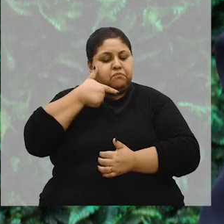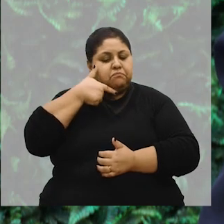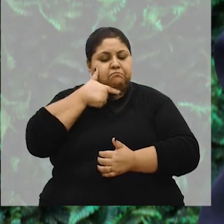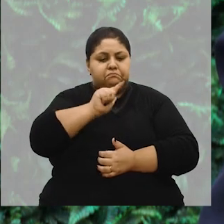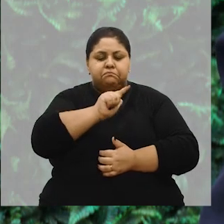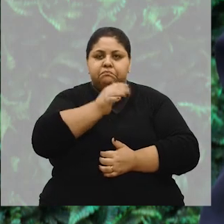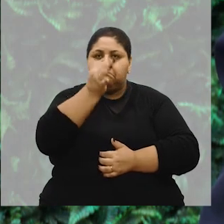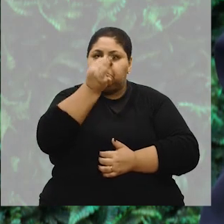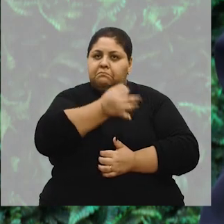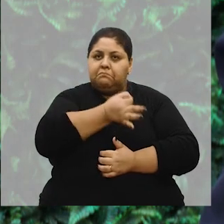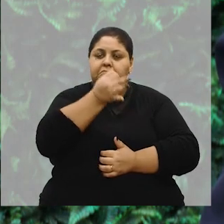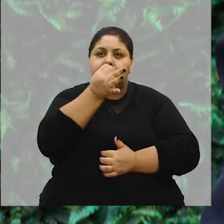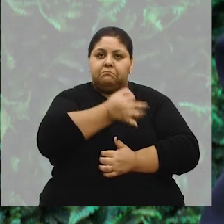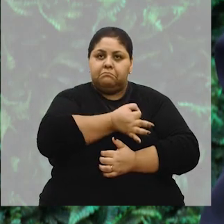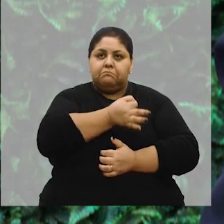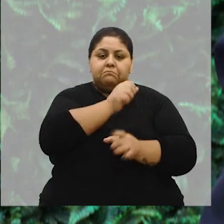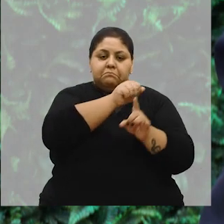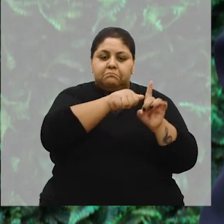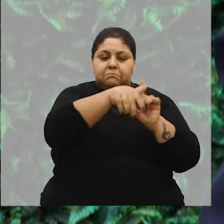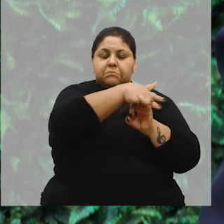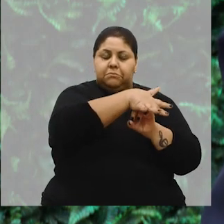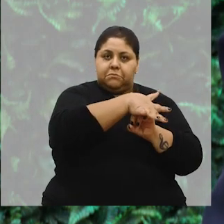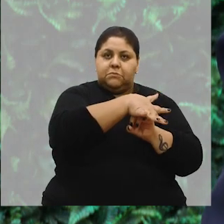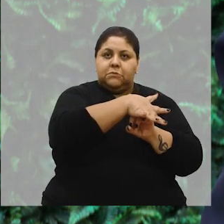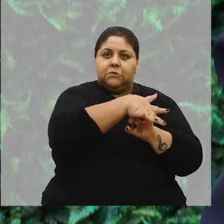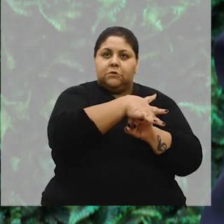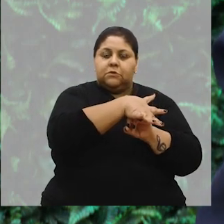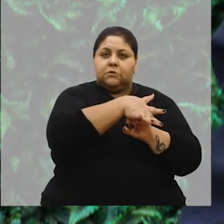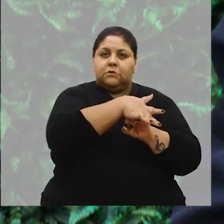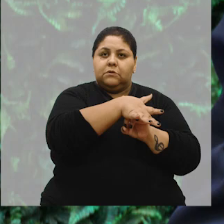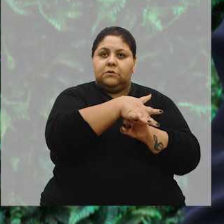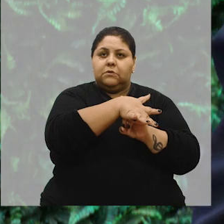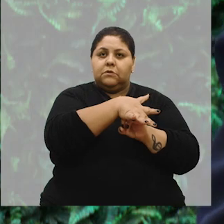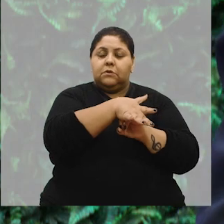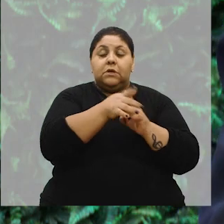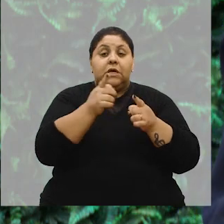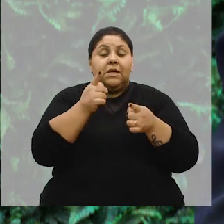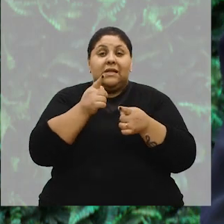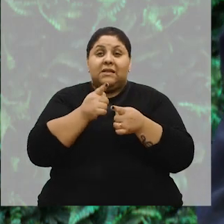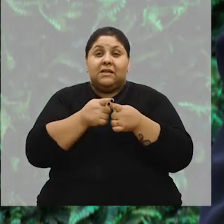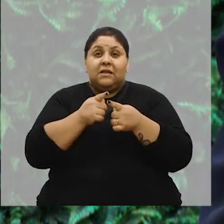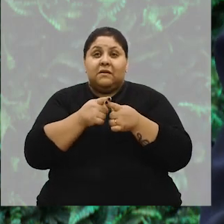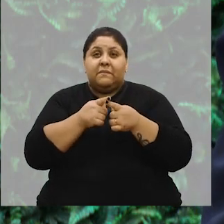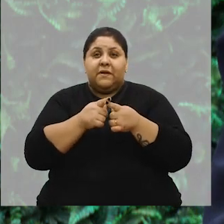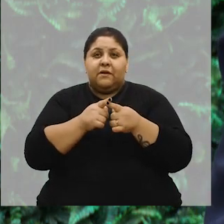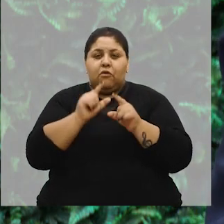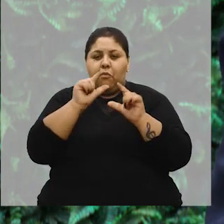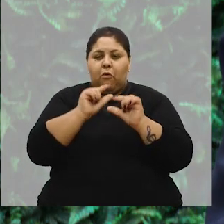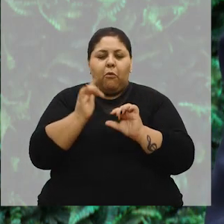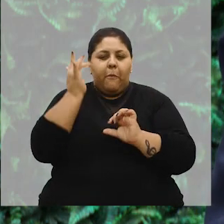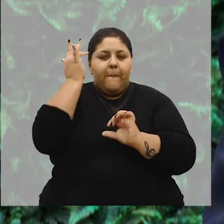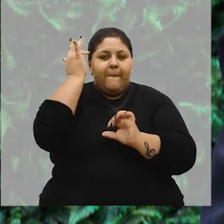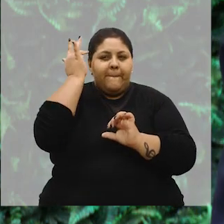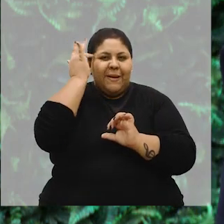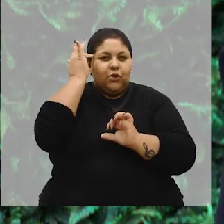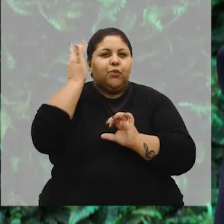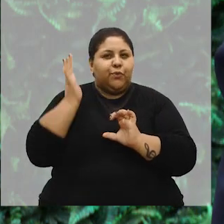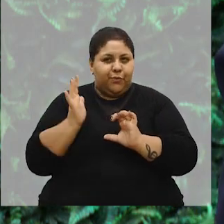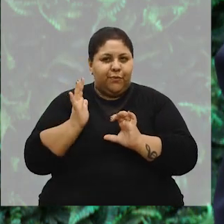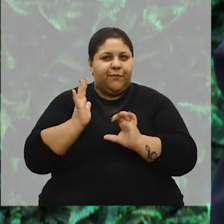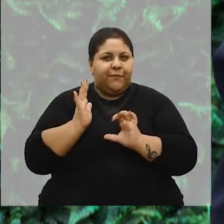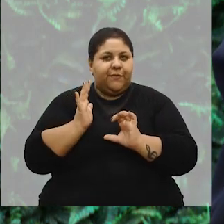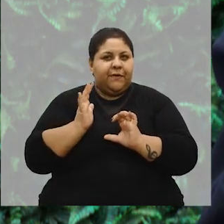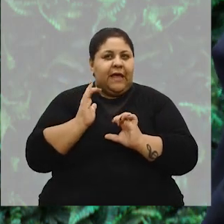conquista extraordinária da sociedade. Na eventualidade de ele não estar bem maduro ainda, a